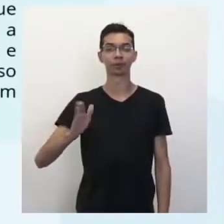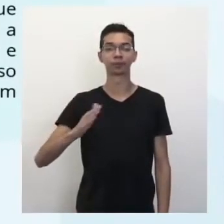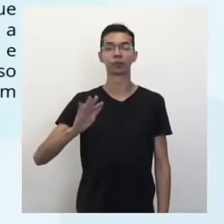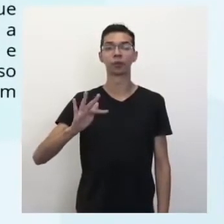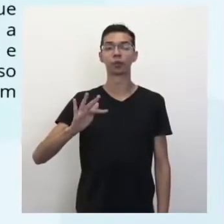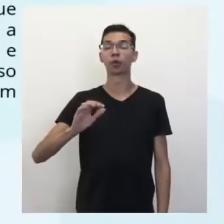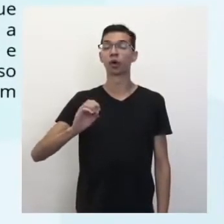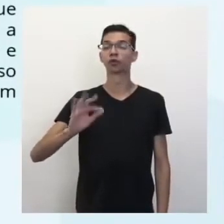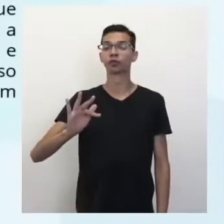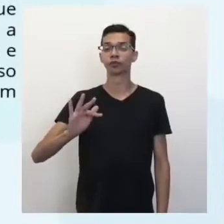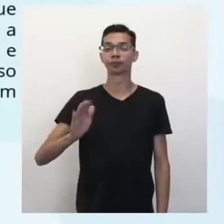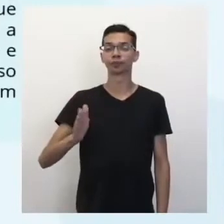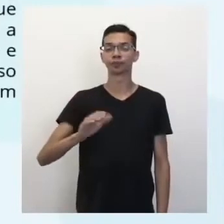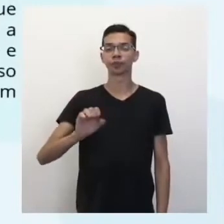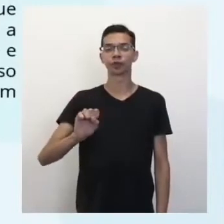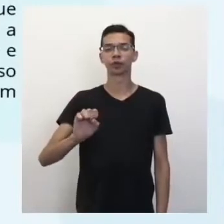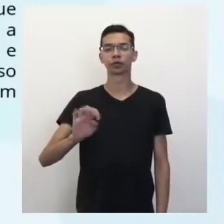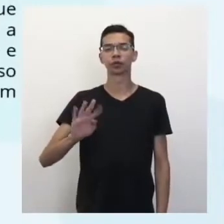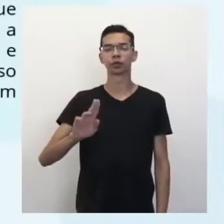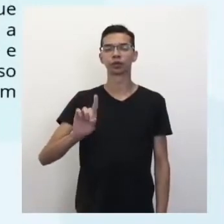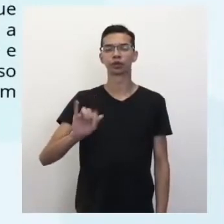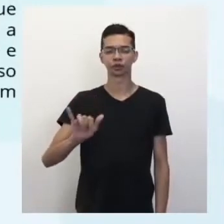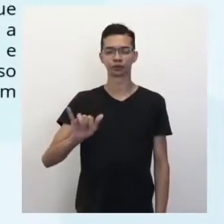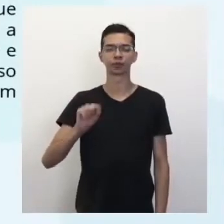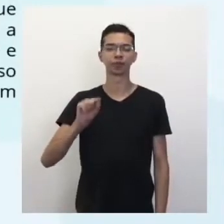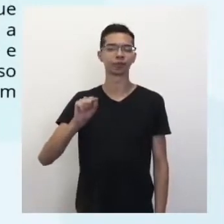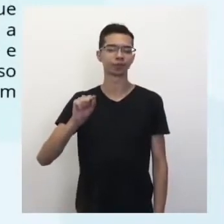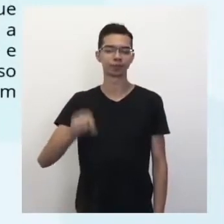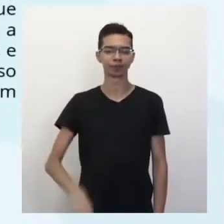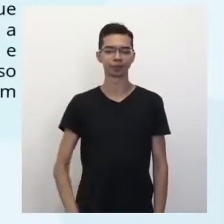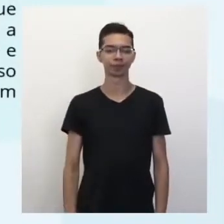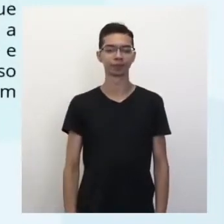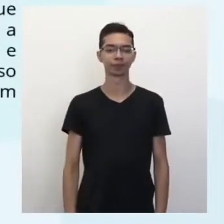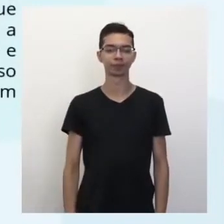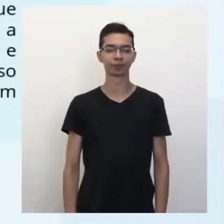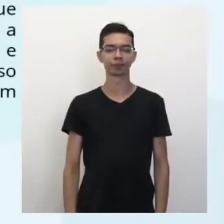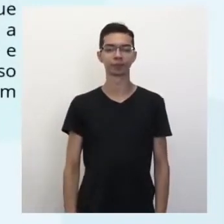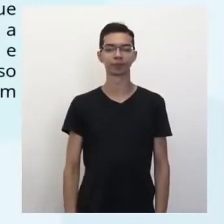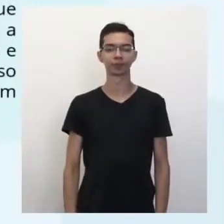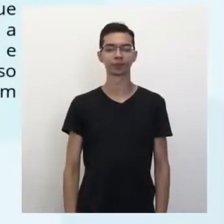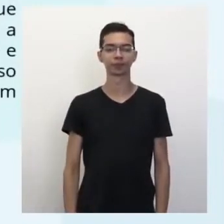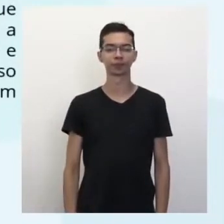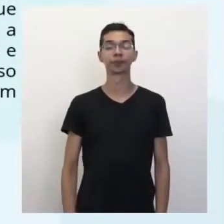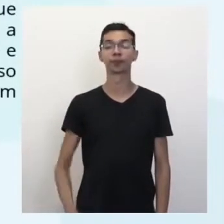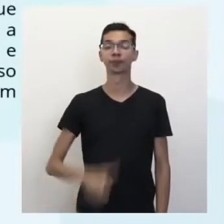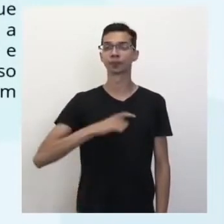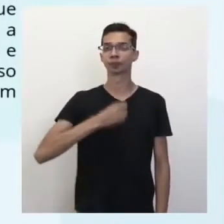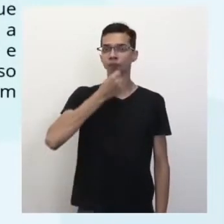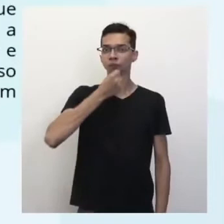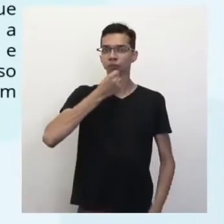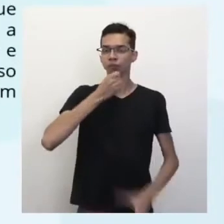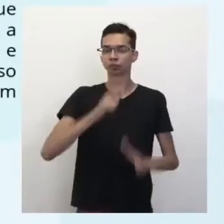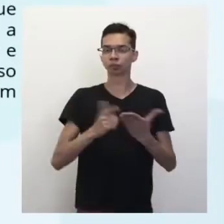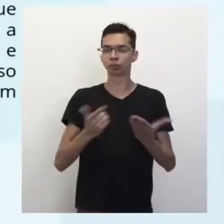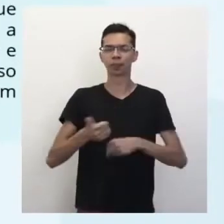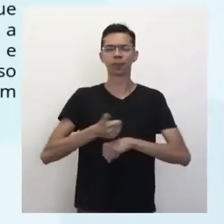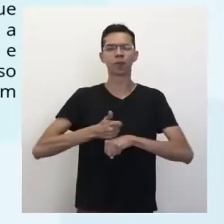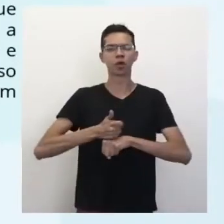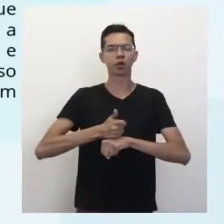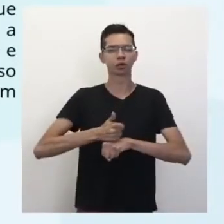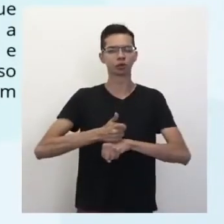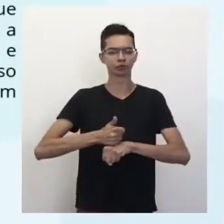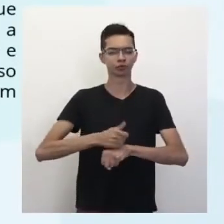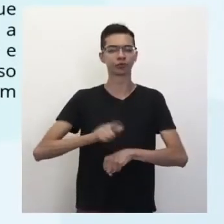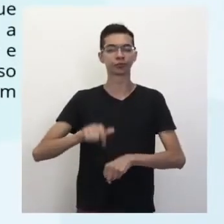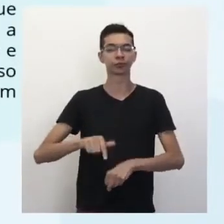executivos, Lionel Barber, que dirigiu a redação do Financial Times, e Will Lewis, ex-chefe da Dow Jones e The